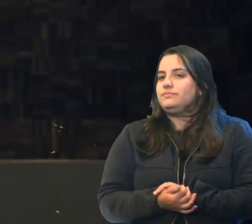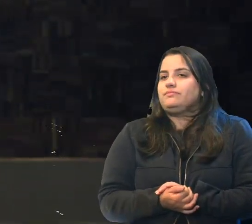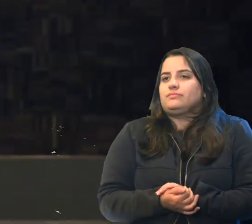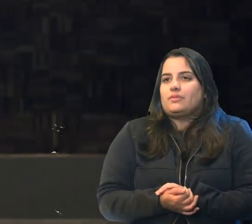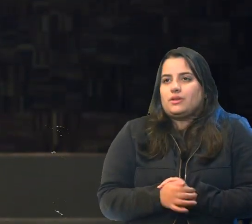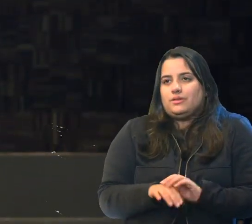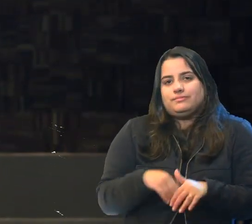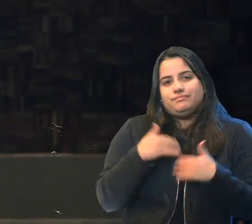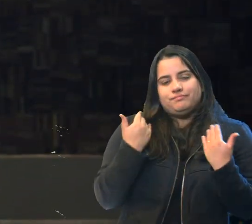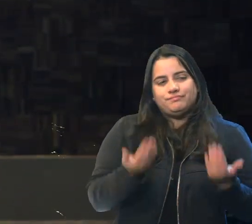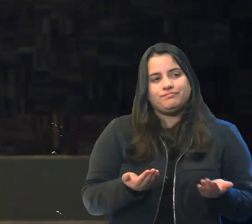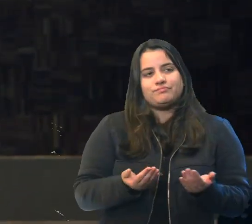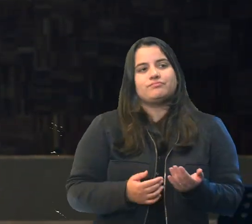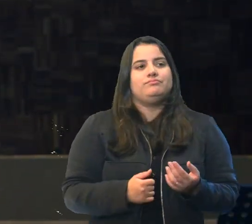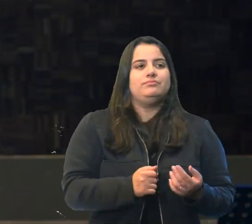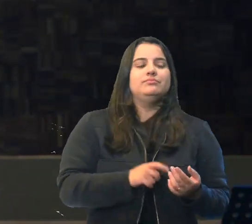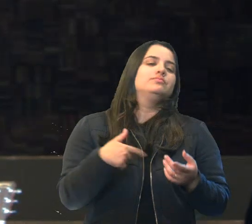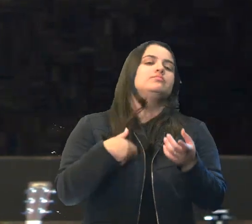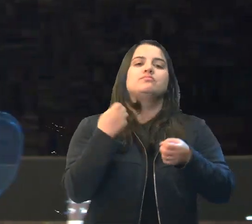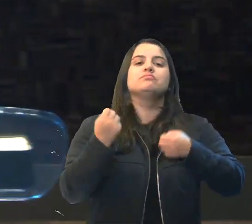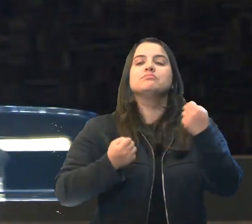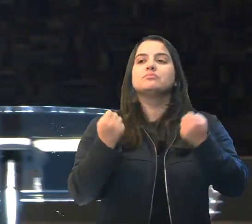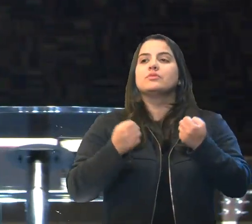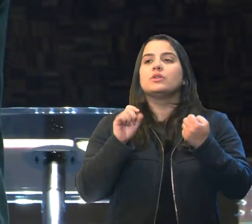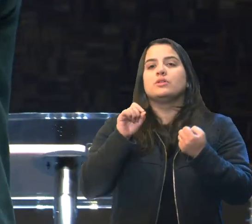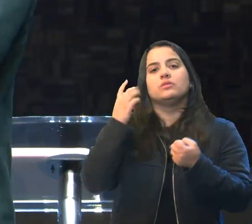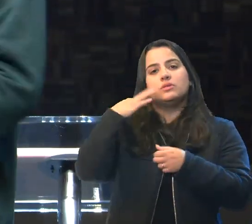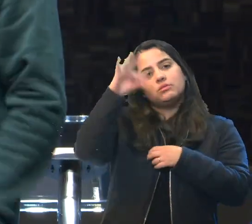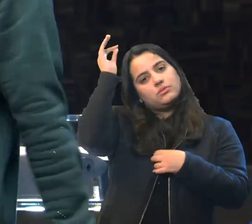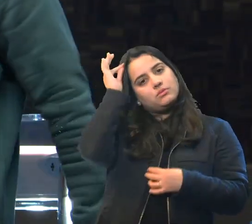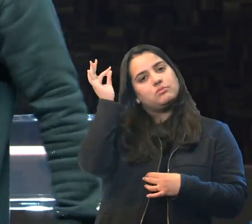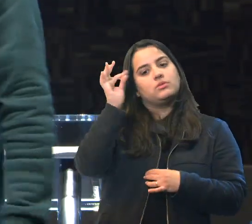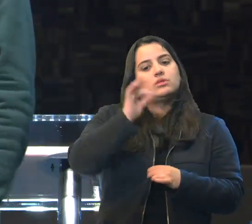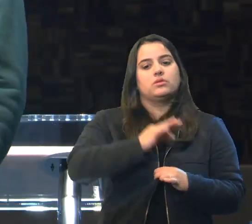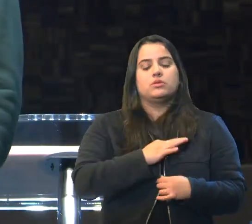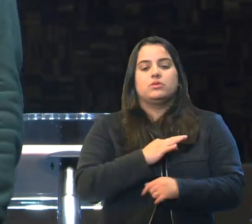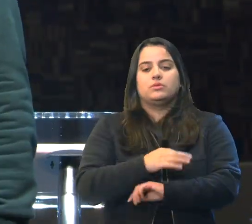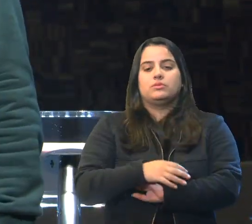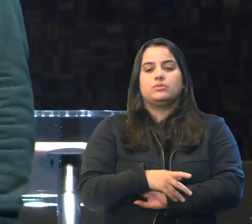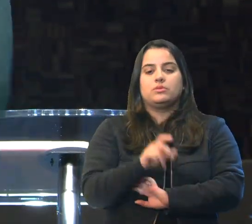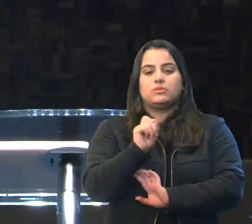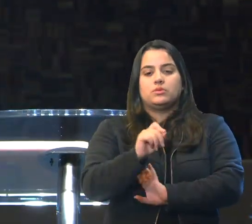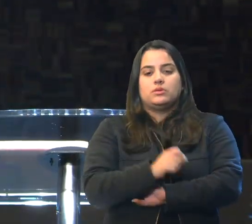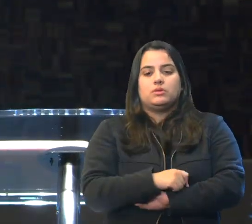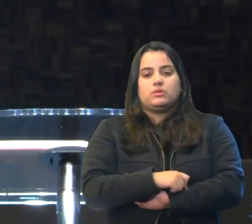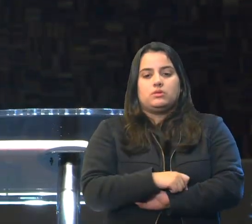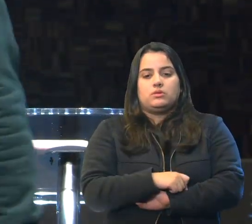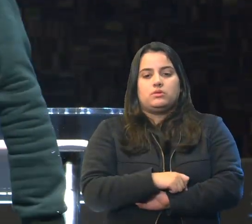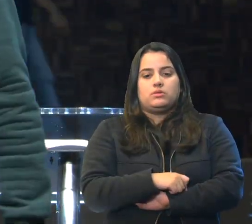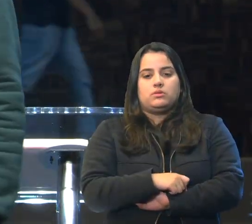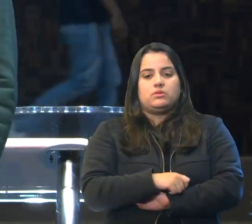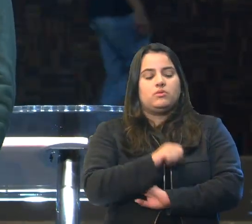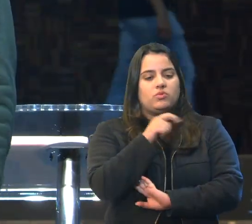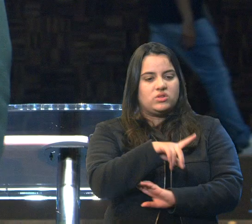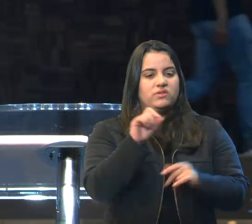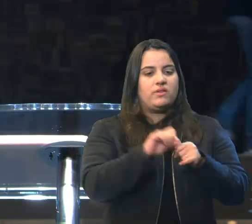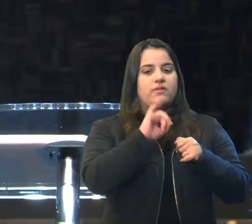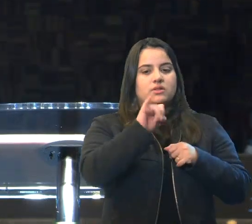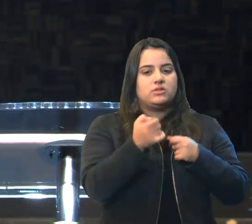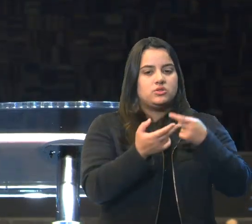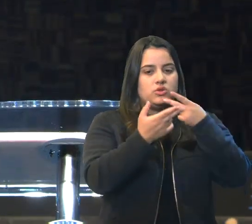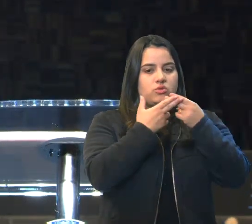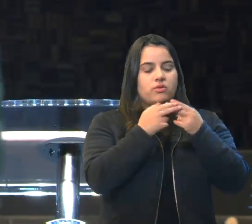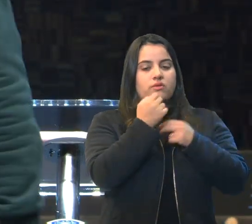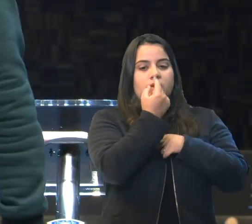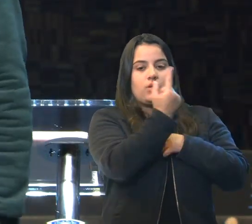estava vindo, o Espírito Santo me tocou e falou, você vai fazer suas malas, você vai fazer jejum e você vai